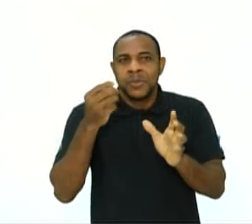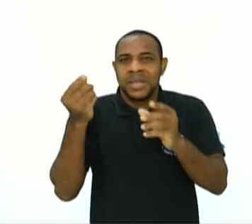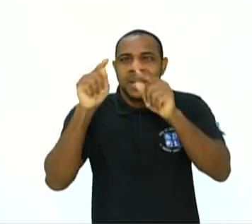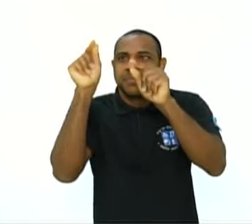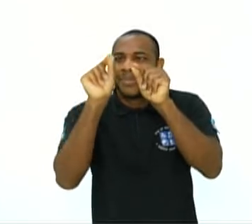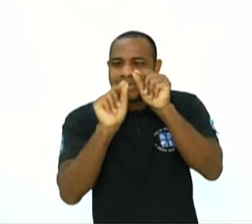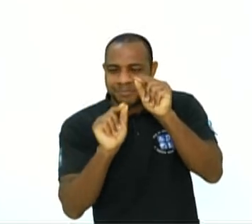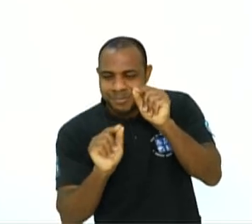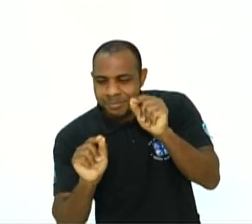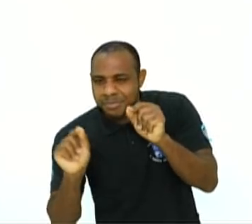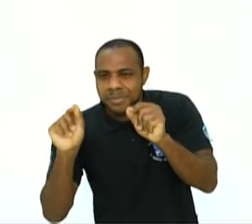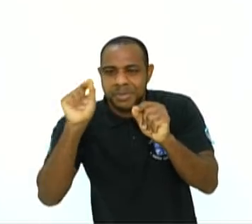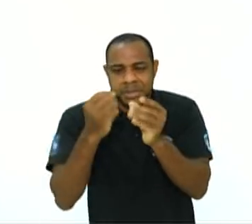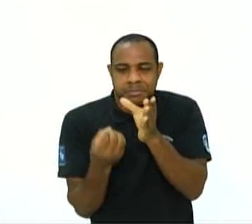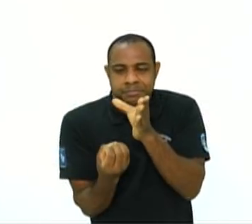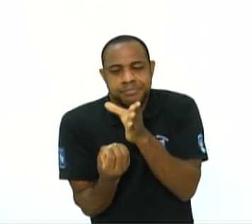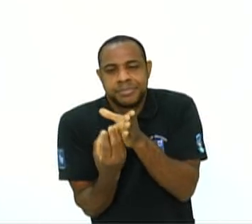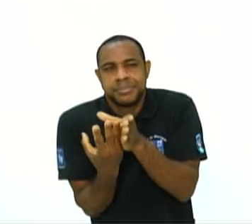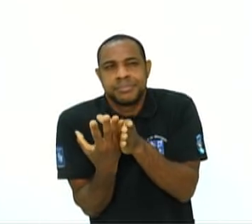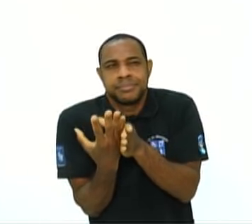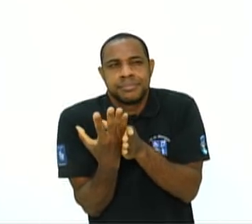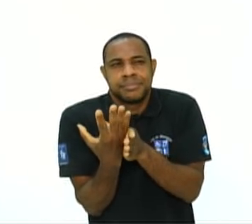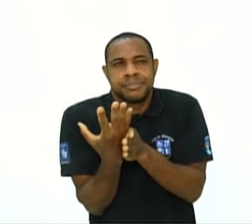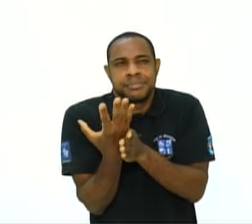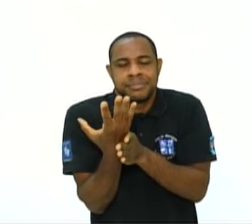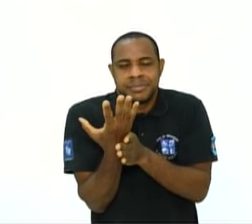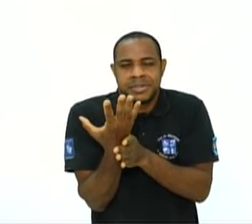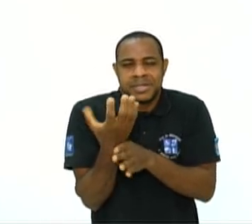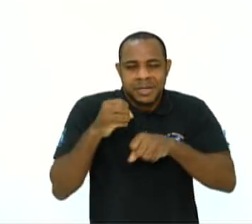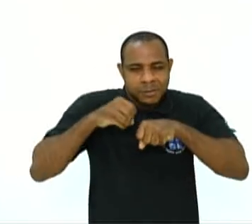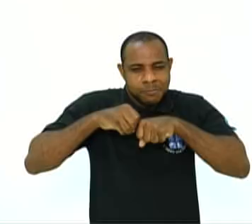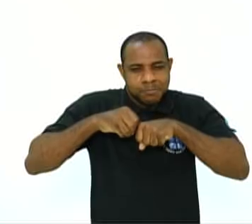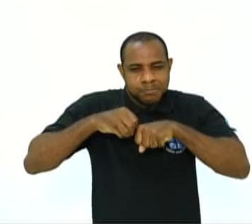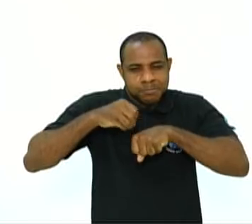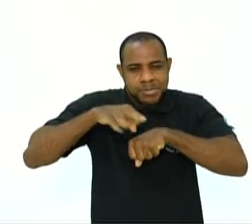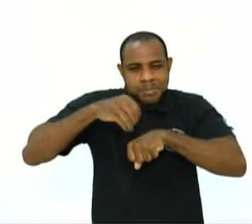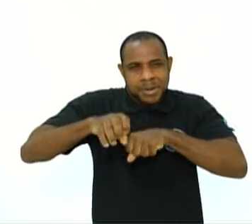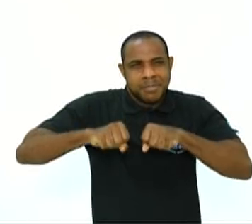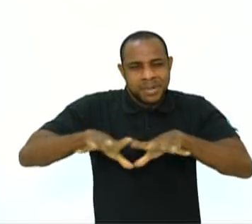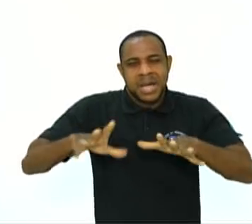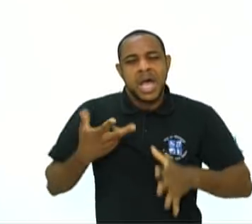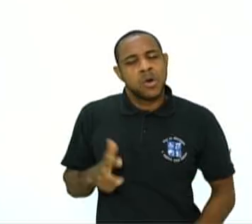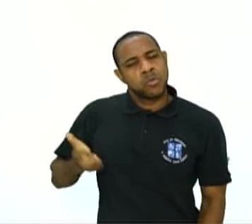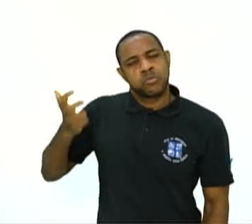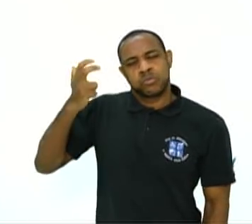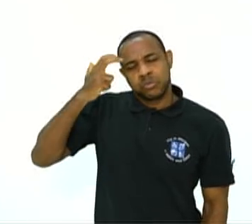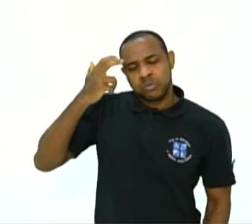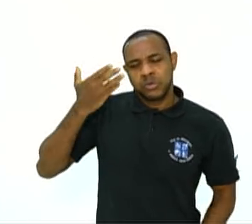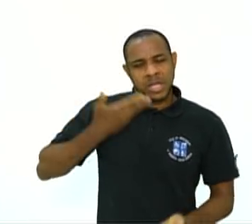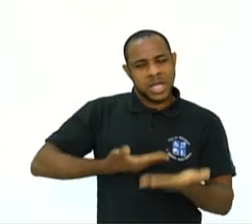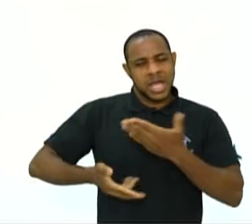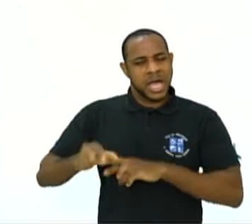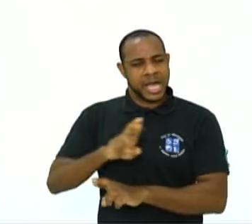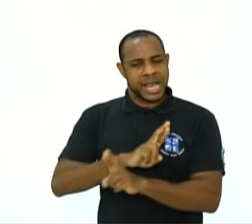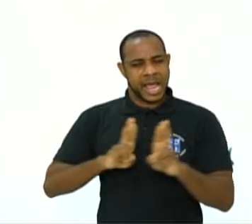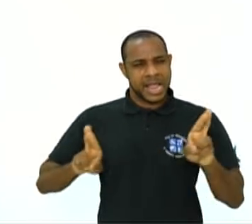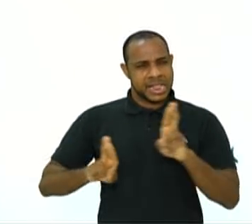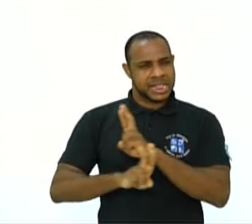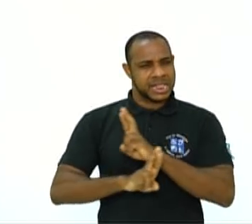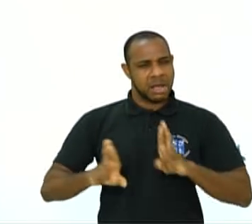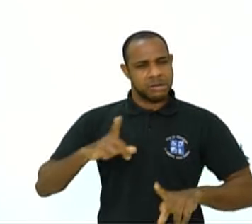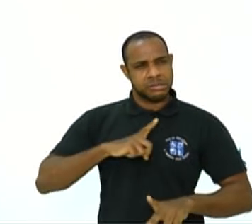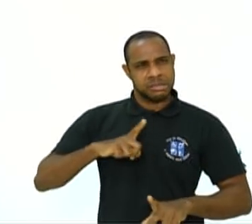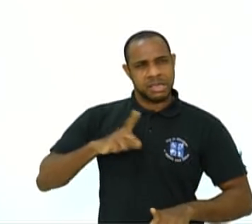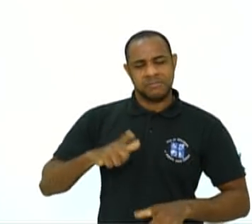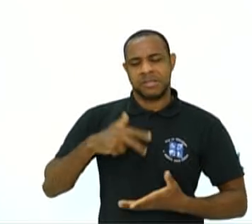que vai germinar, né, muita coisa. Então, é toda a cultura, toda a relação, né? Então, vai